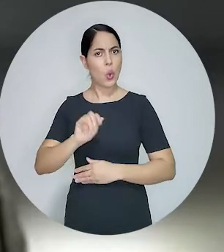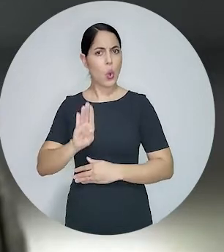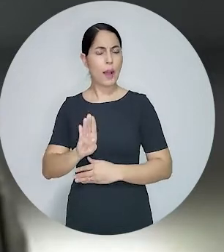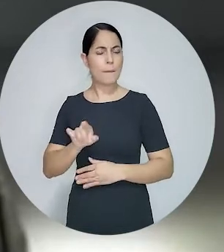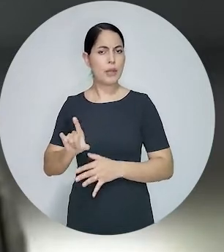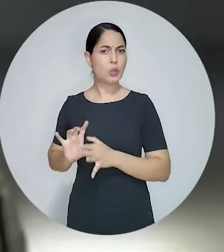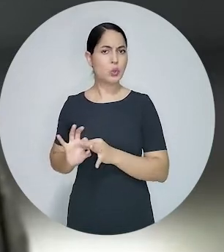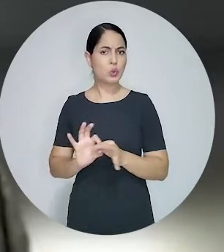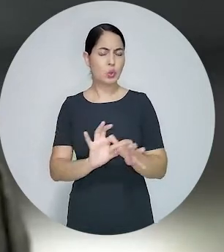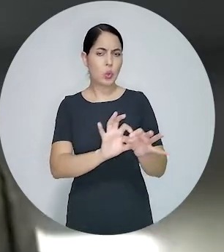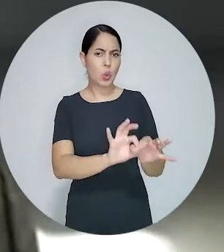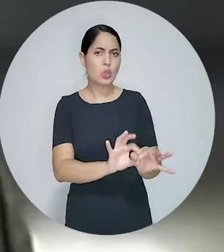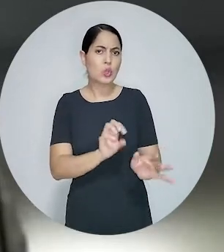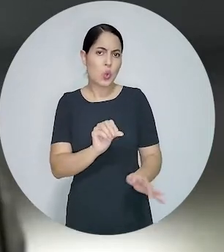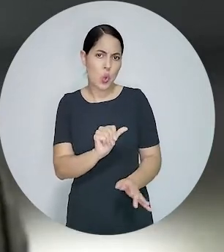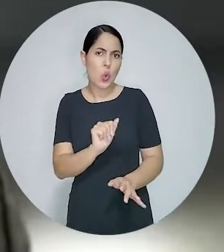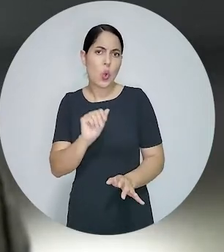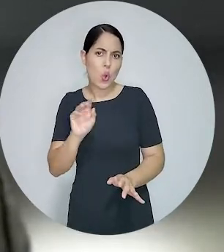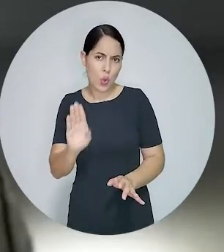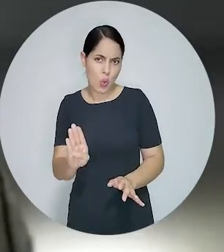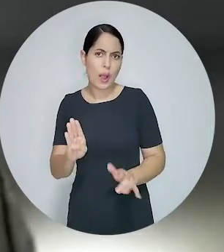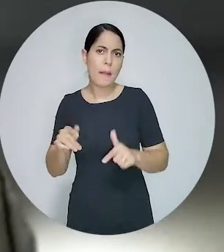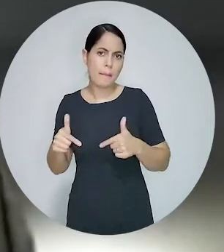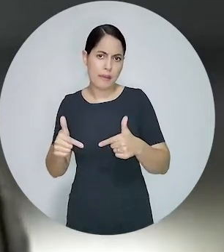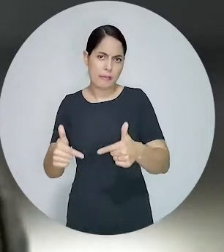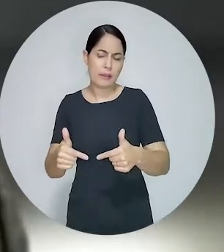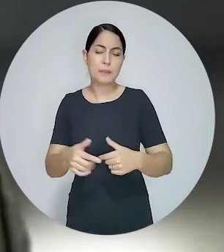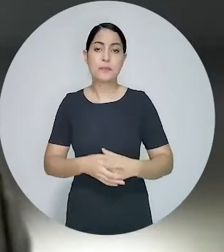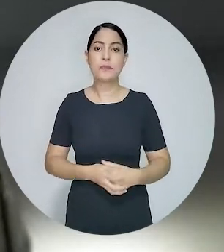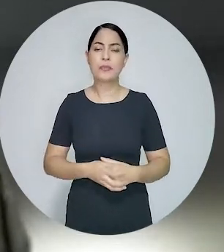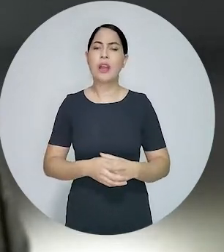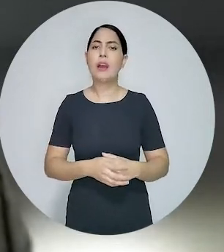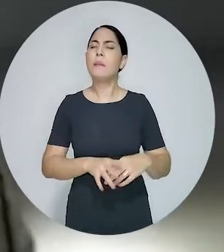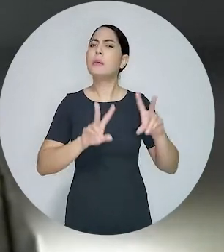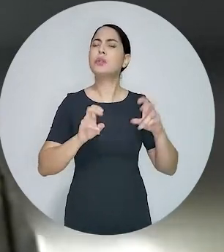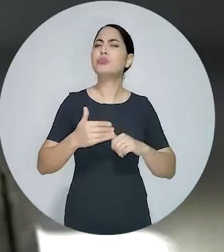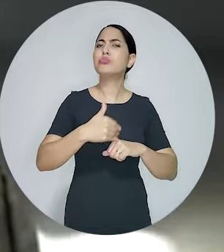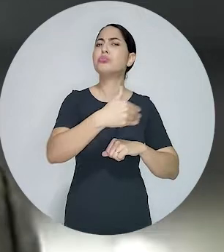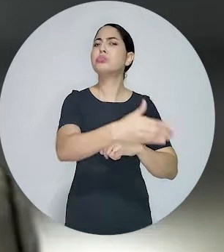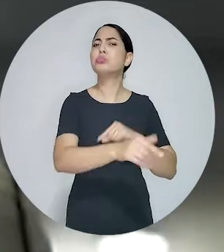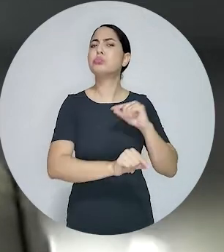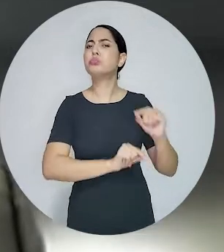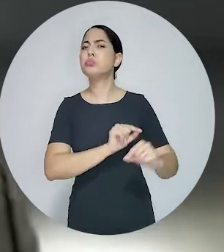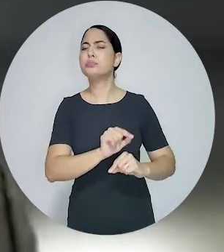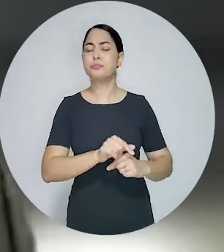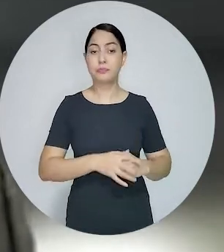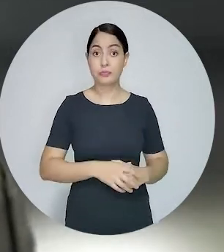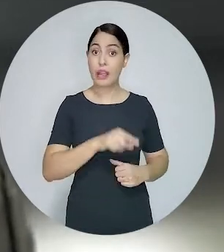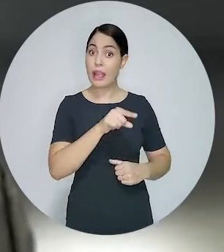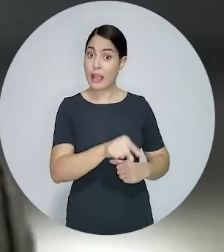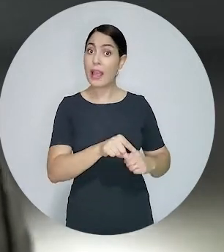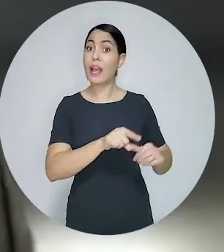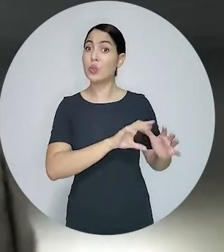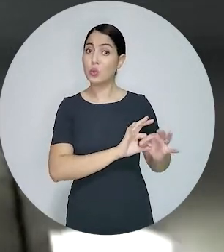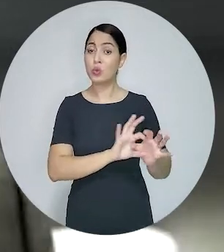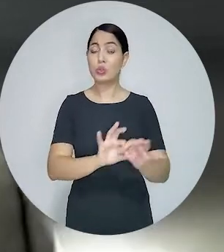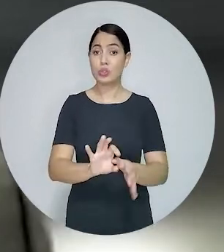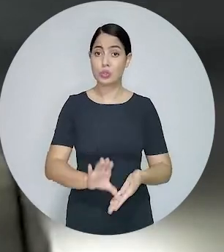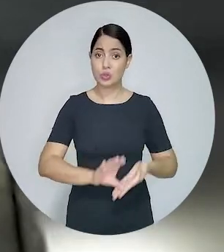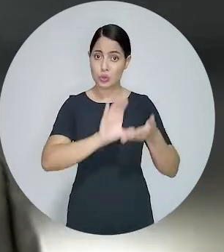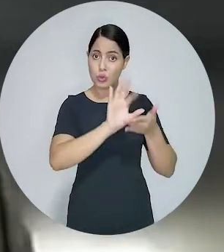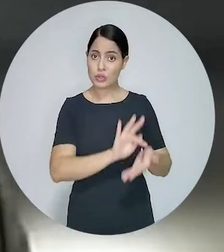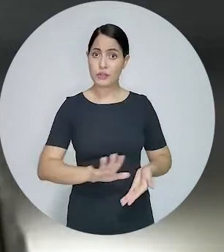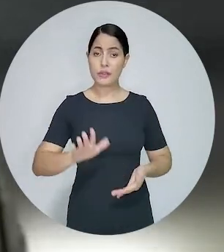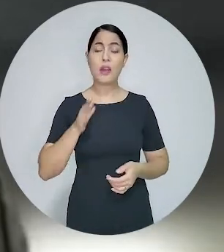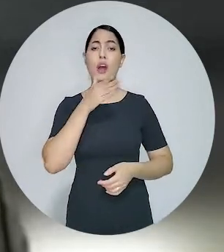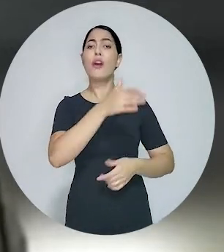demandem intervenção da OAB. E também nós temos os assuntos de natureza externa, aqueles onde o Conselho Federal vai